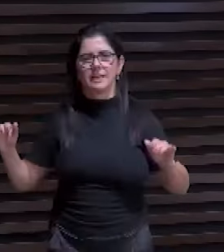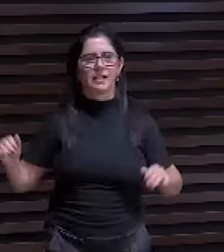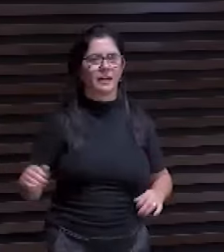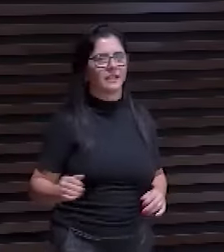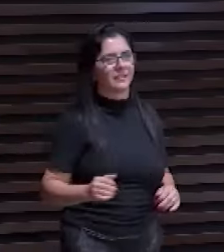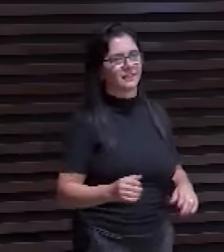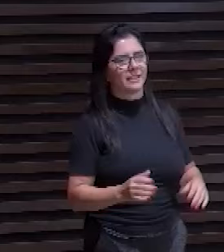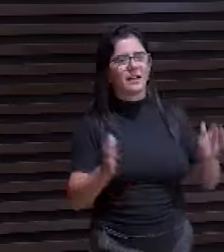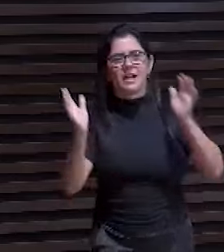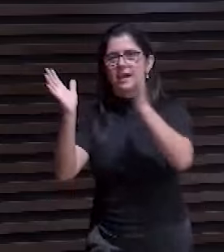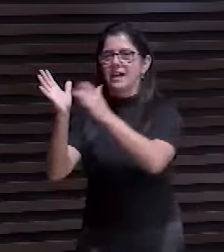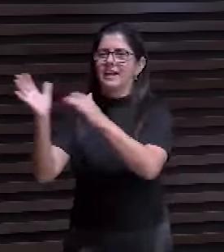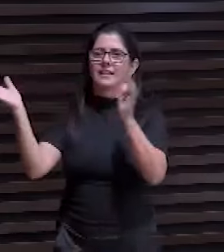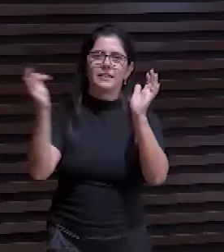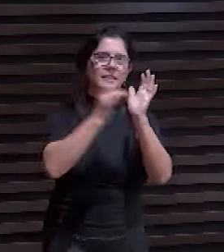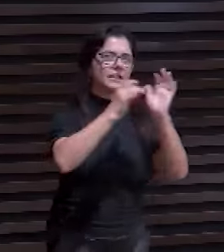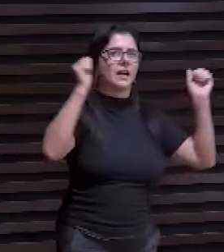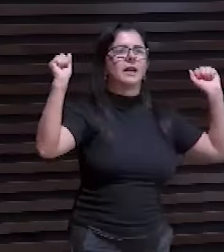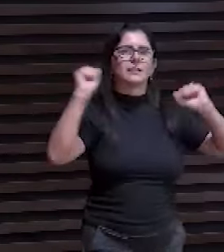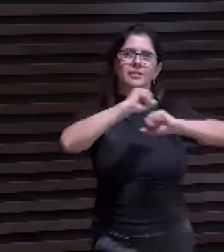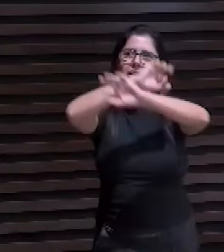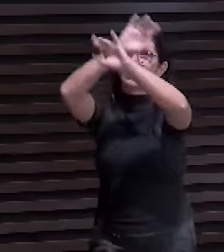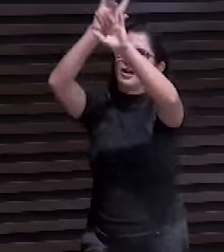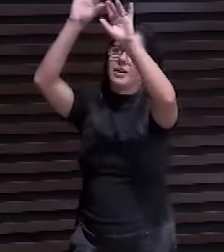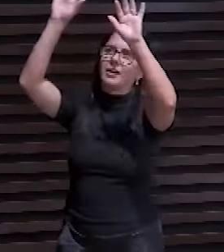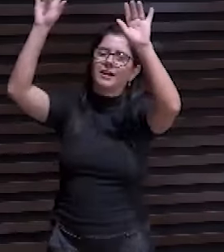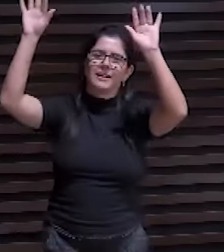glória, a ele a